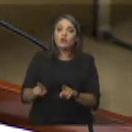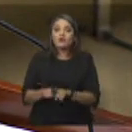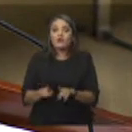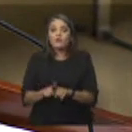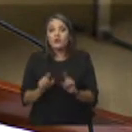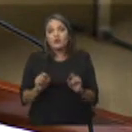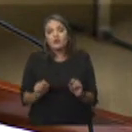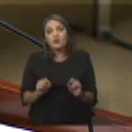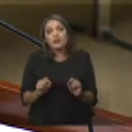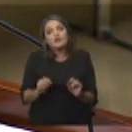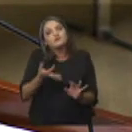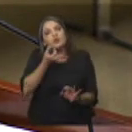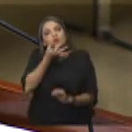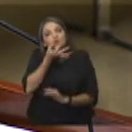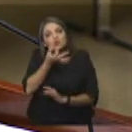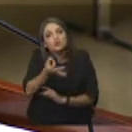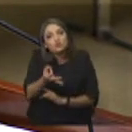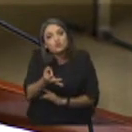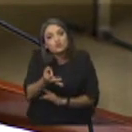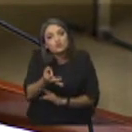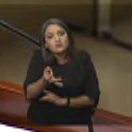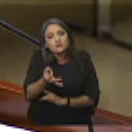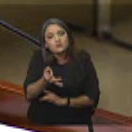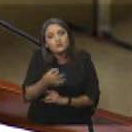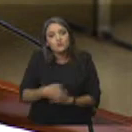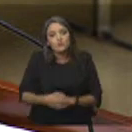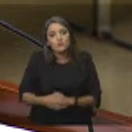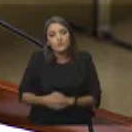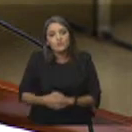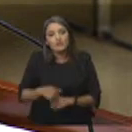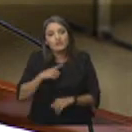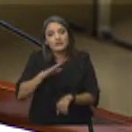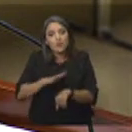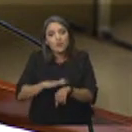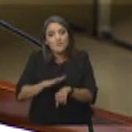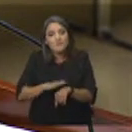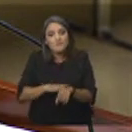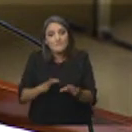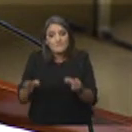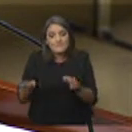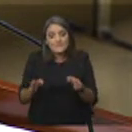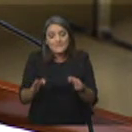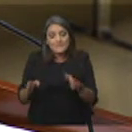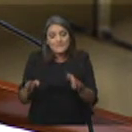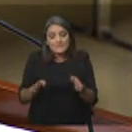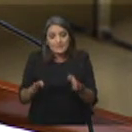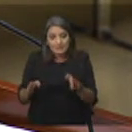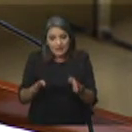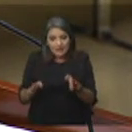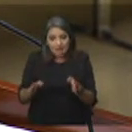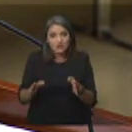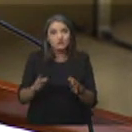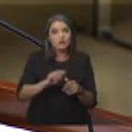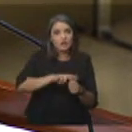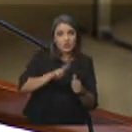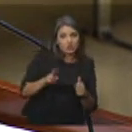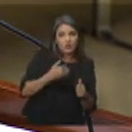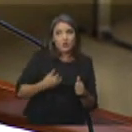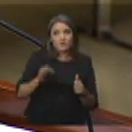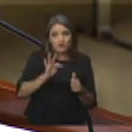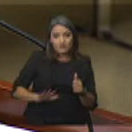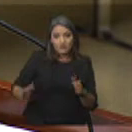a liberdade aqui de propor, que nós possamos ter um prazo assinalado à Advocacia Geral da União e ao Governo Federal para que